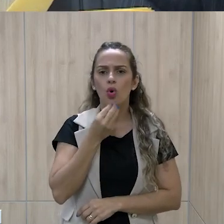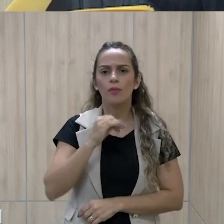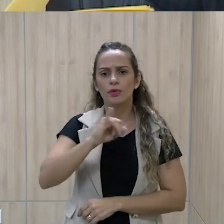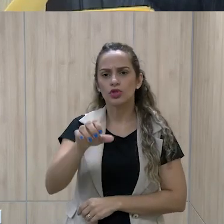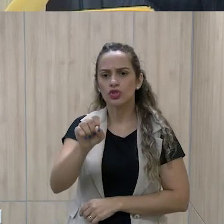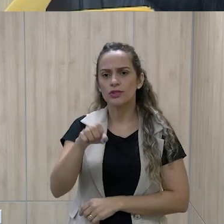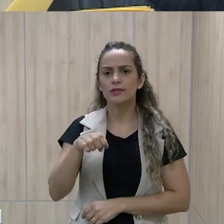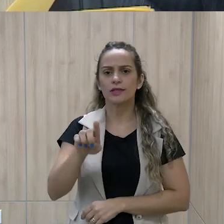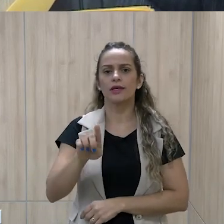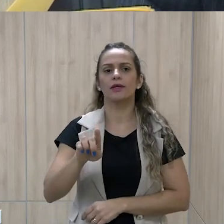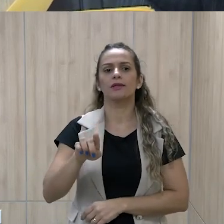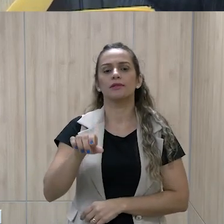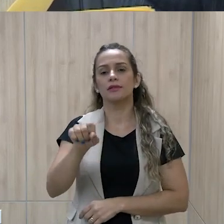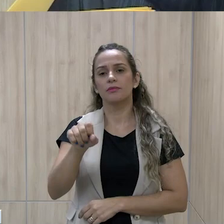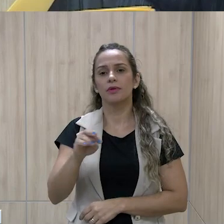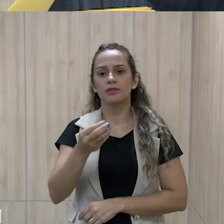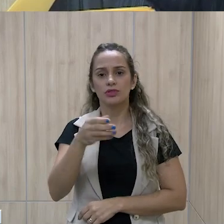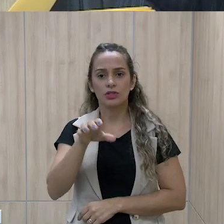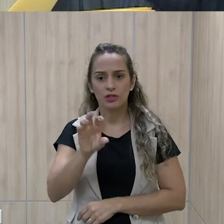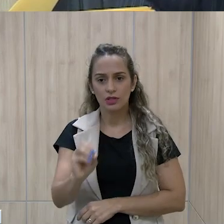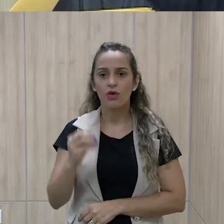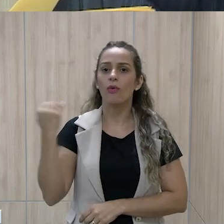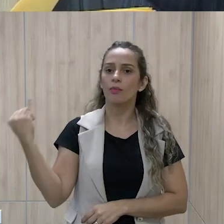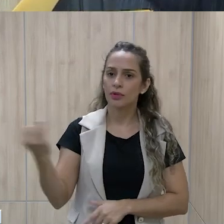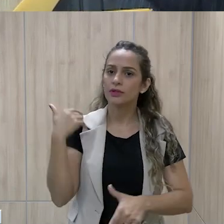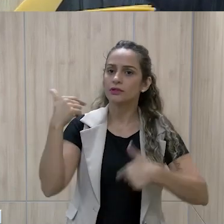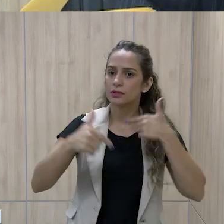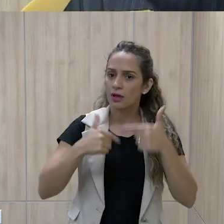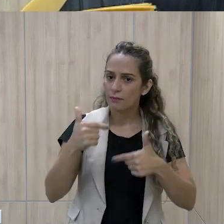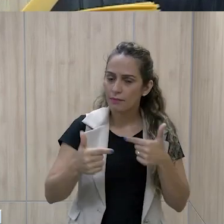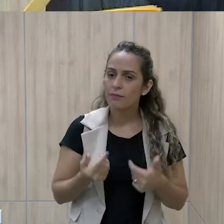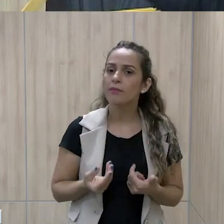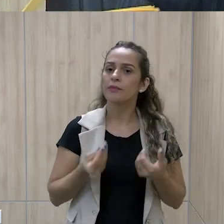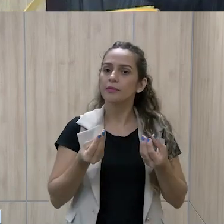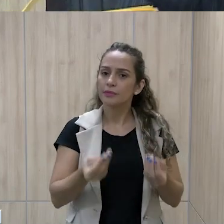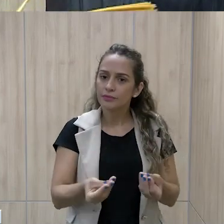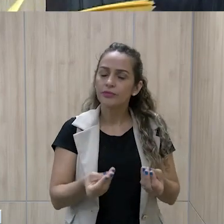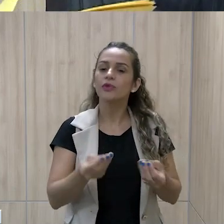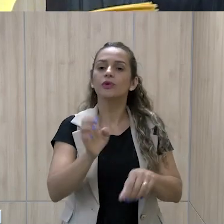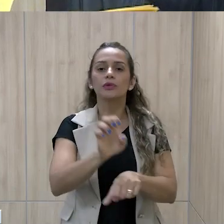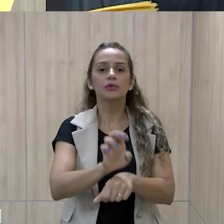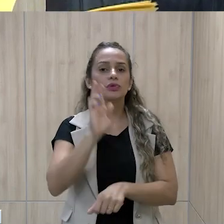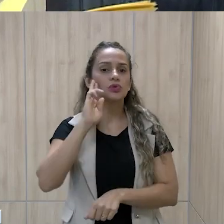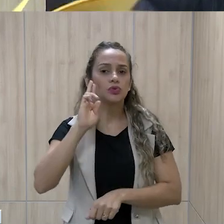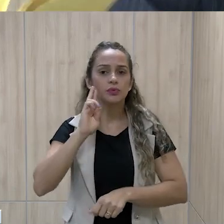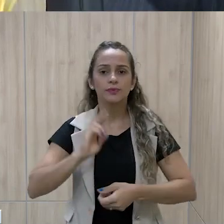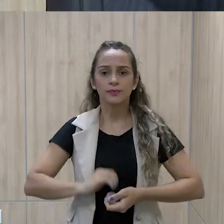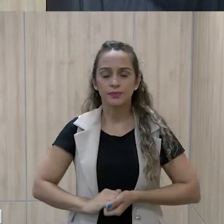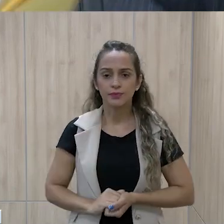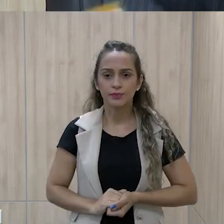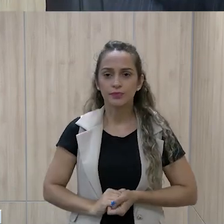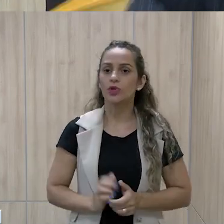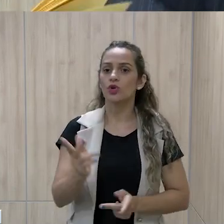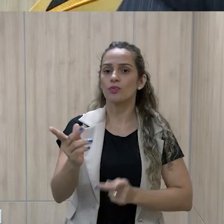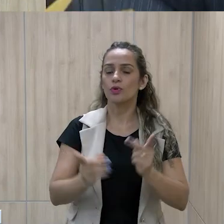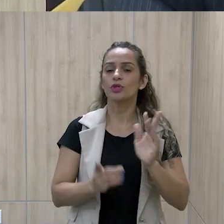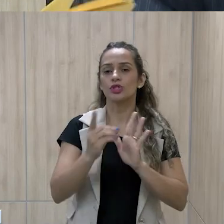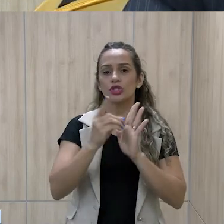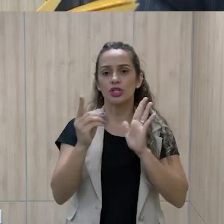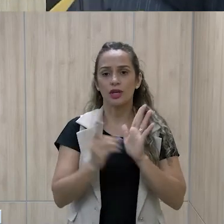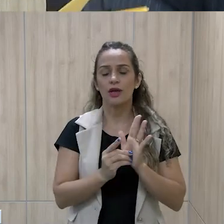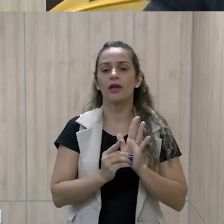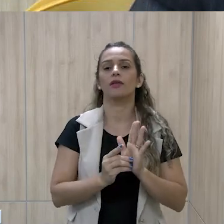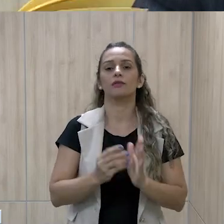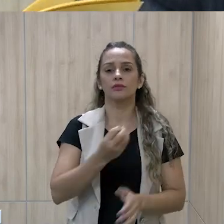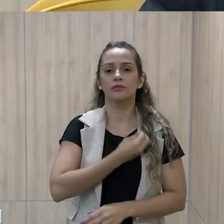ao Excelentíssimo Senhor José Sebastião Carneiro Martins em reconhecimento dos relevantes serviços prestado ao estado de Rondônia